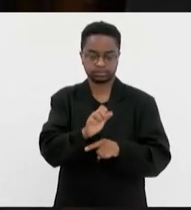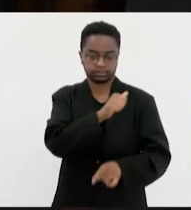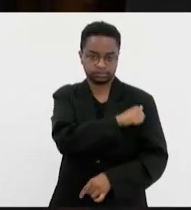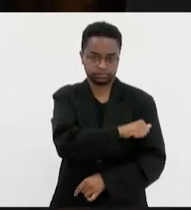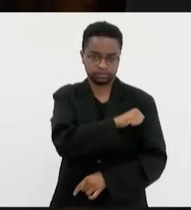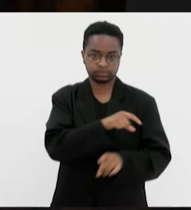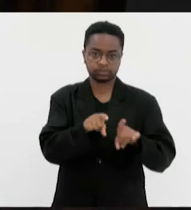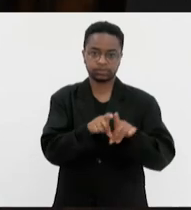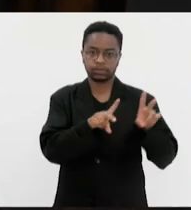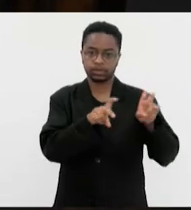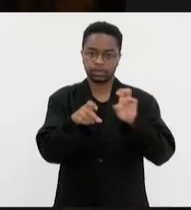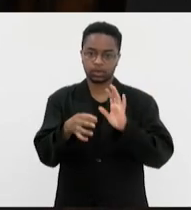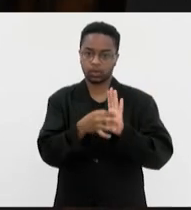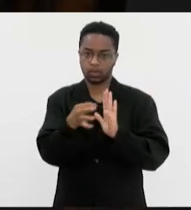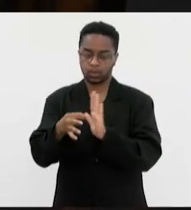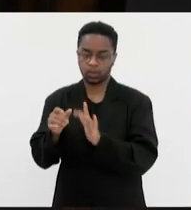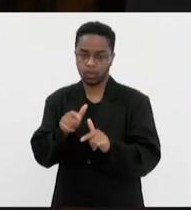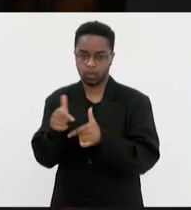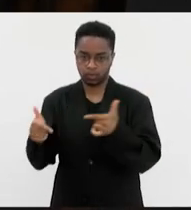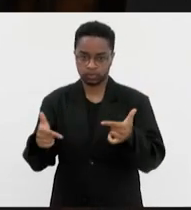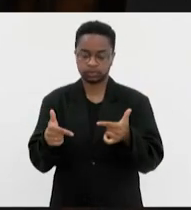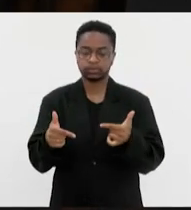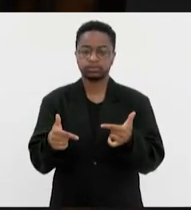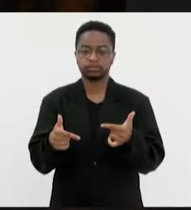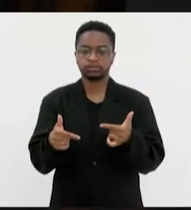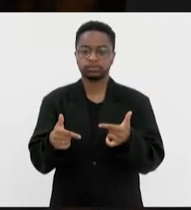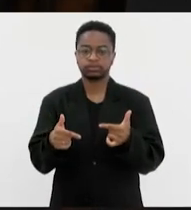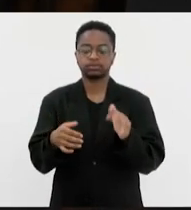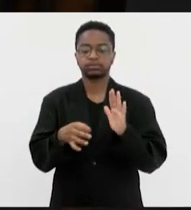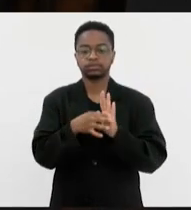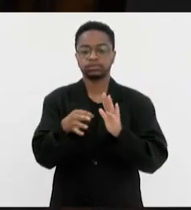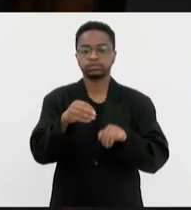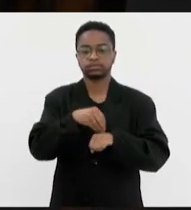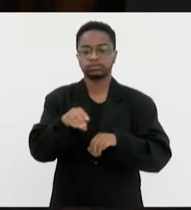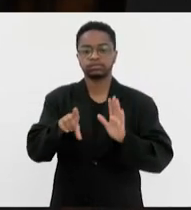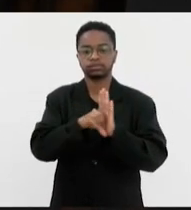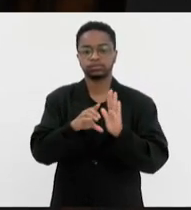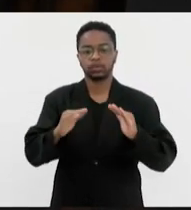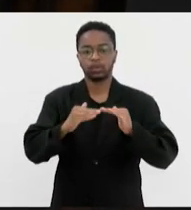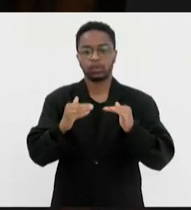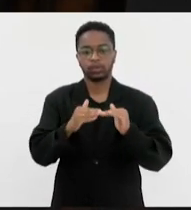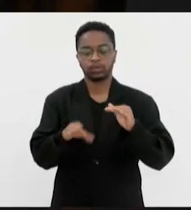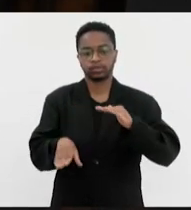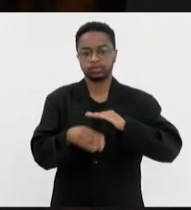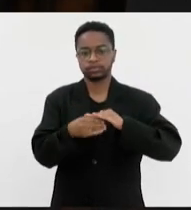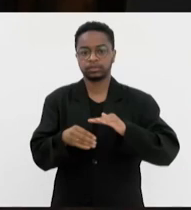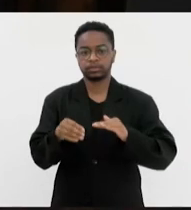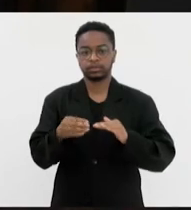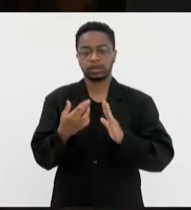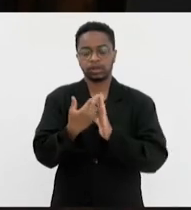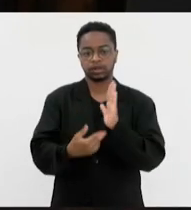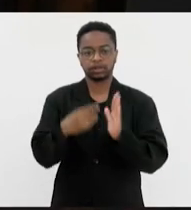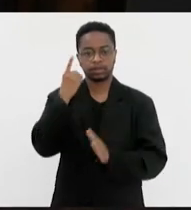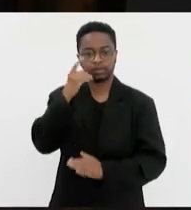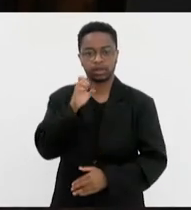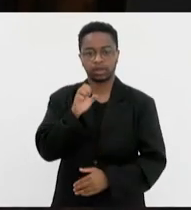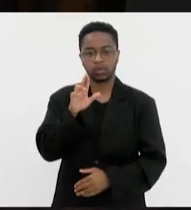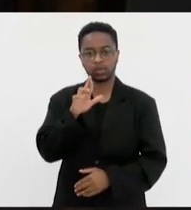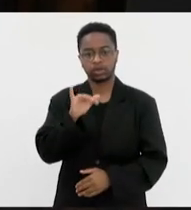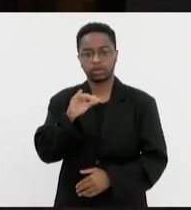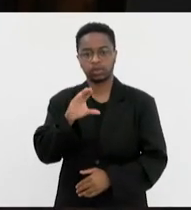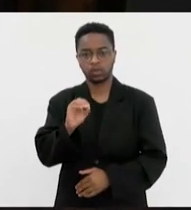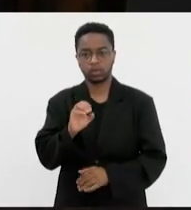das comissões de indicação legislativa, favorável com a emenda. Relator, deputado Eurico Júnior. Em